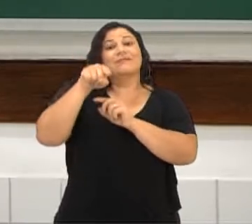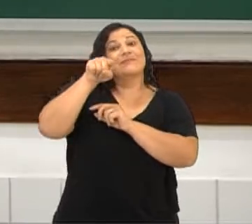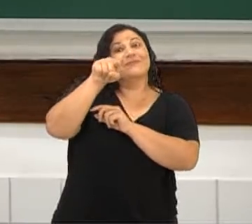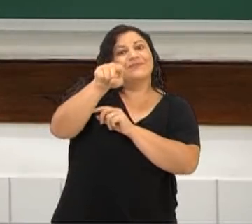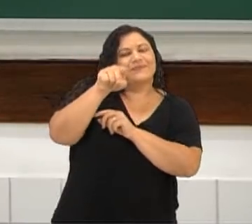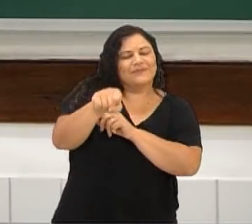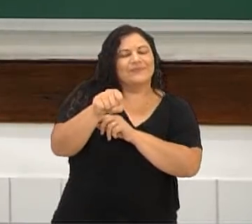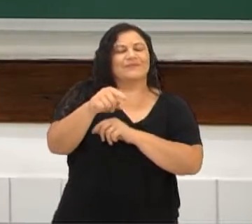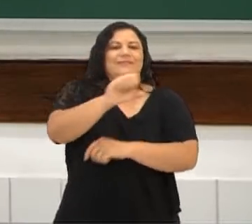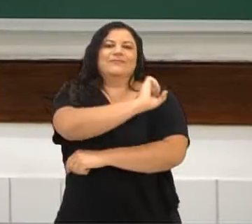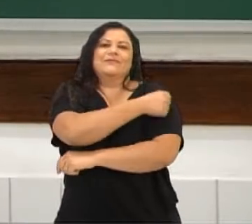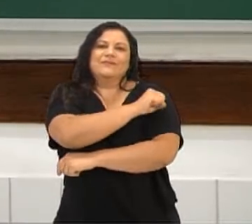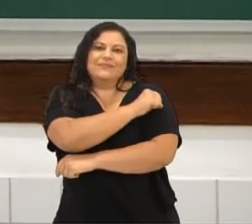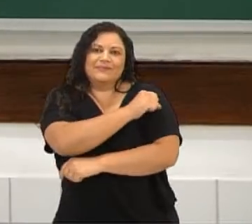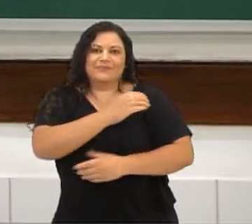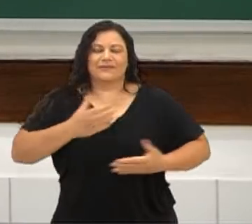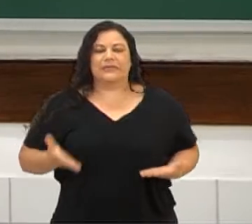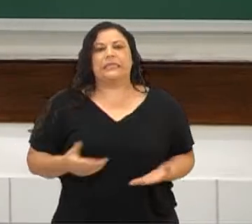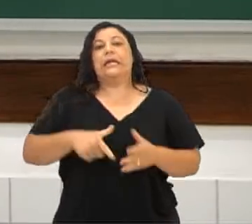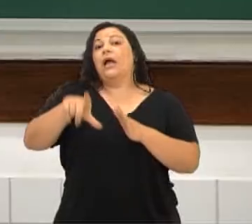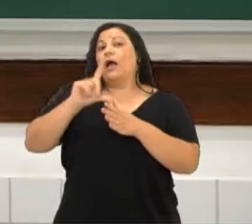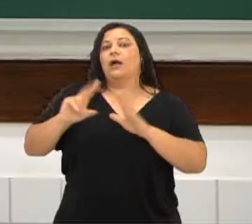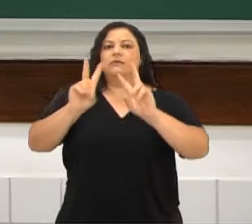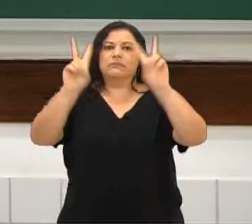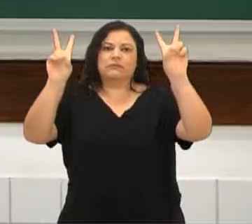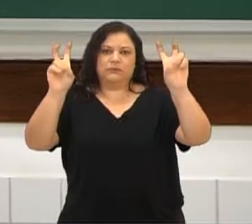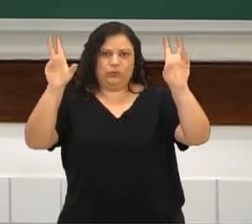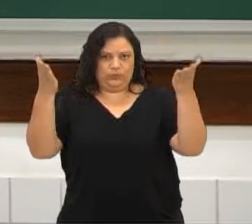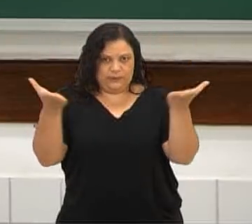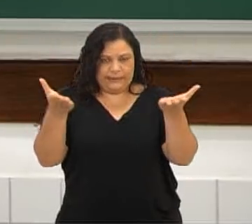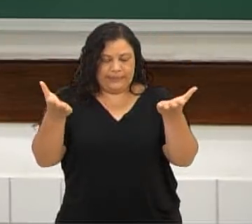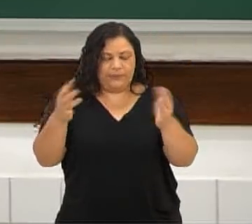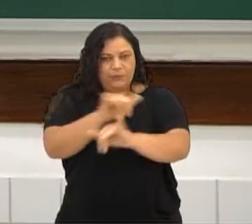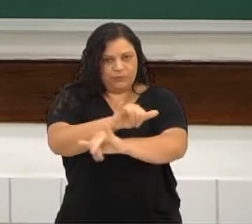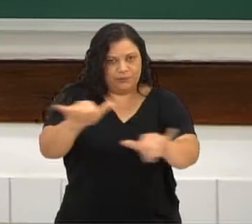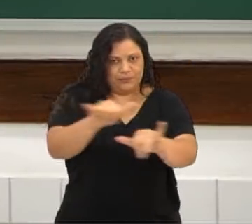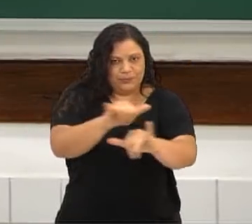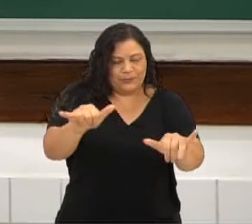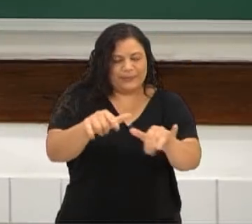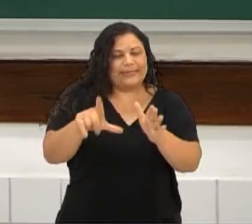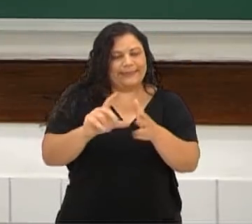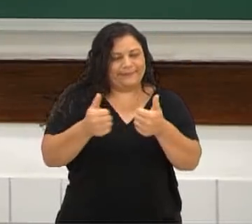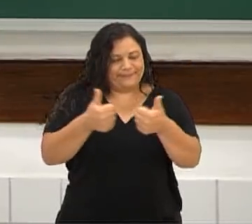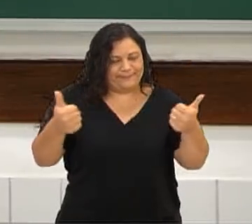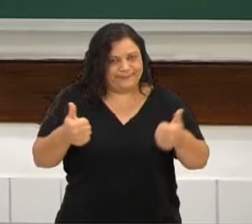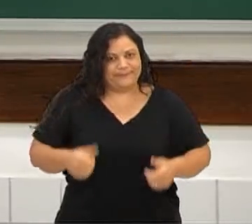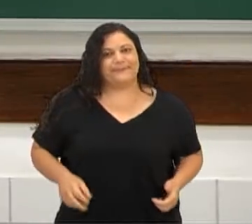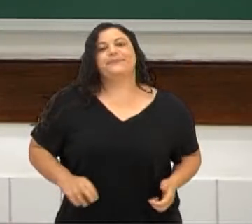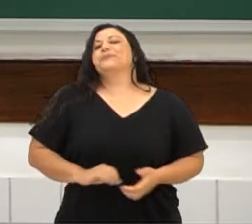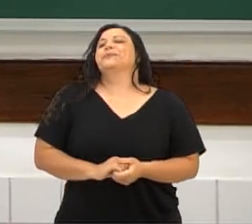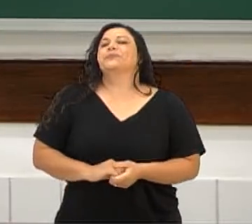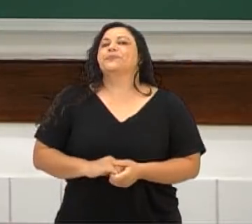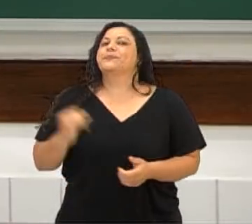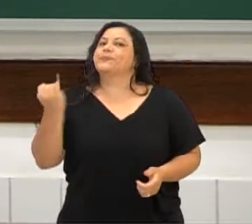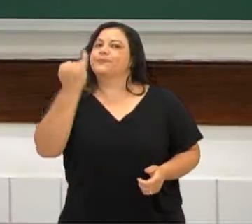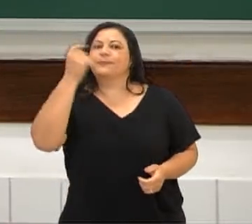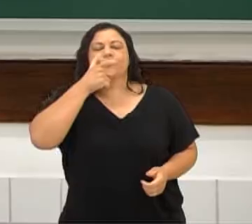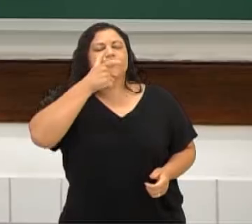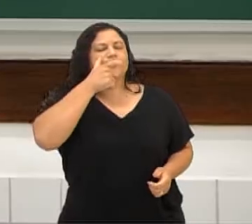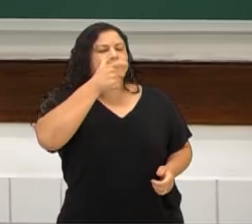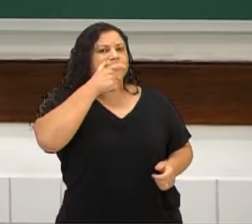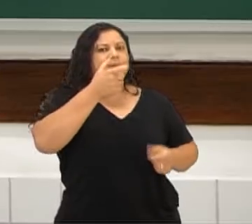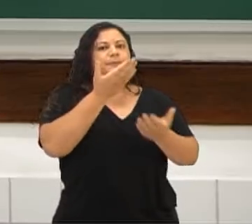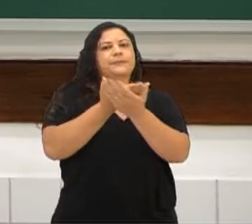ensino fundamental. Antes do tema e dos objetivos da nossa aula, vamos aos recadinhos aí importantes. Primeiro, assista às